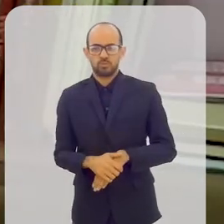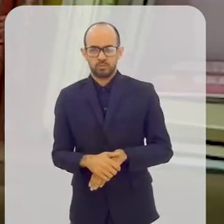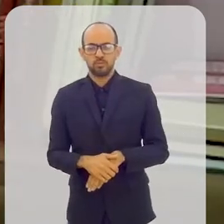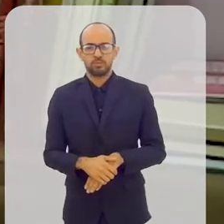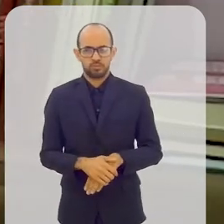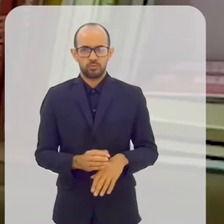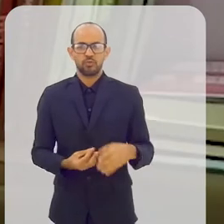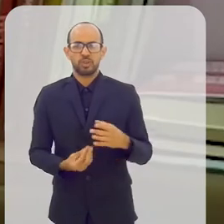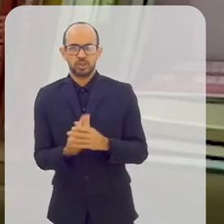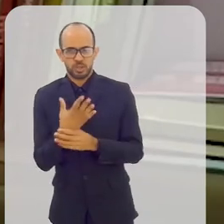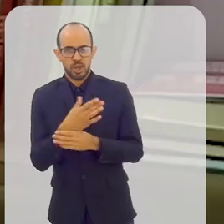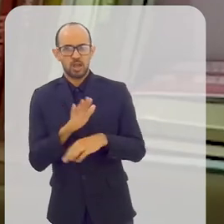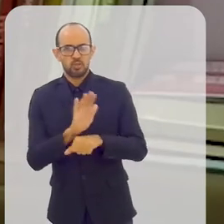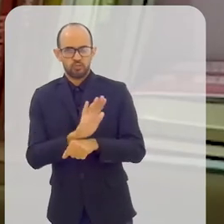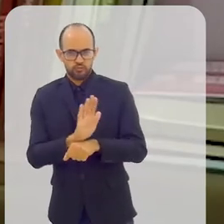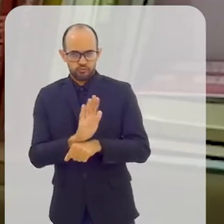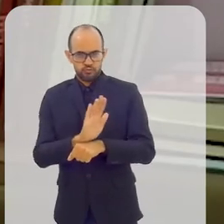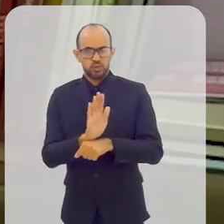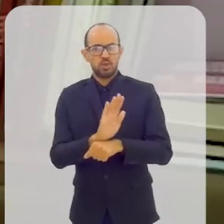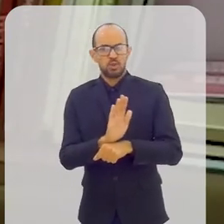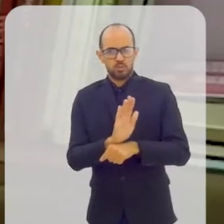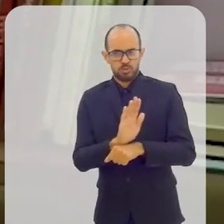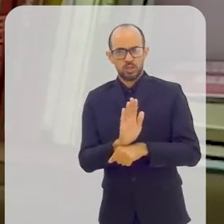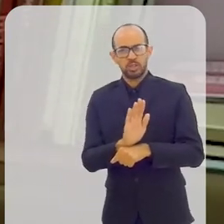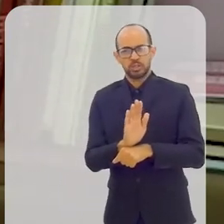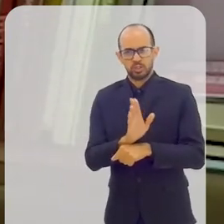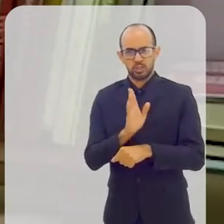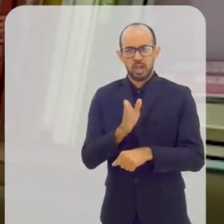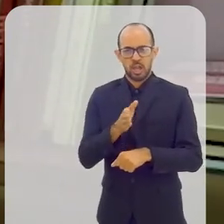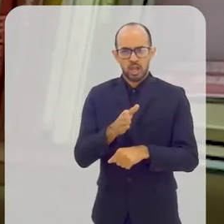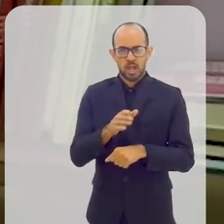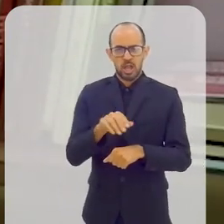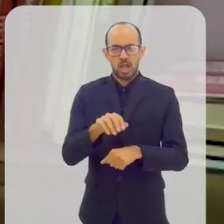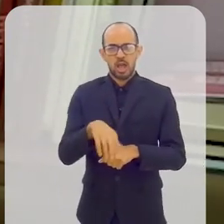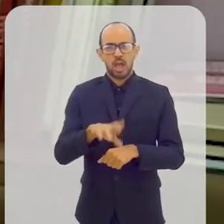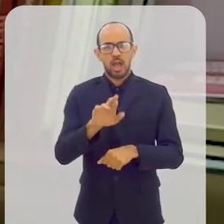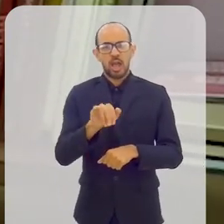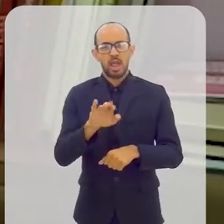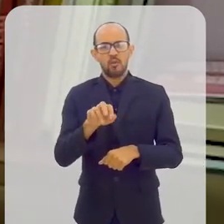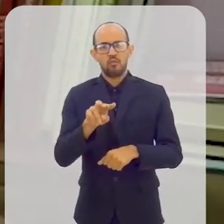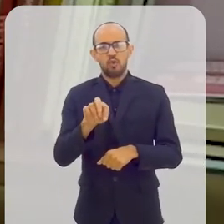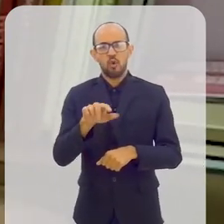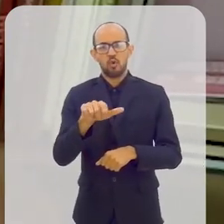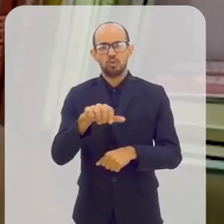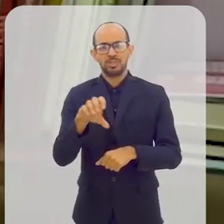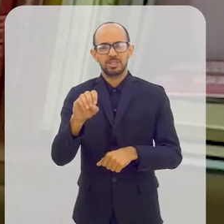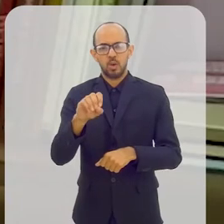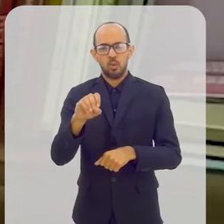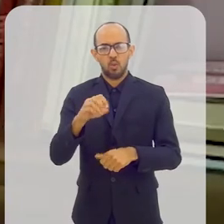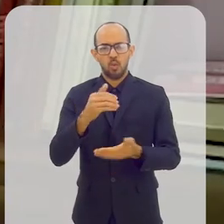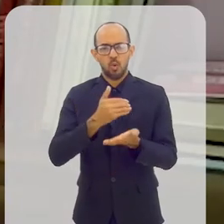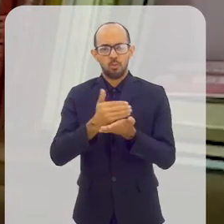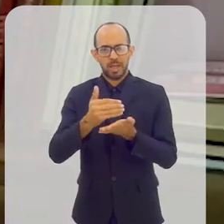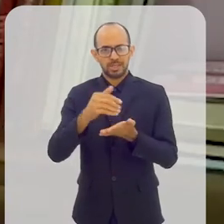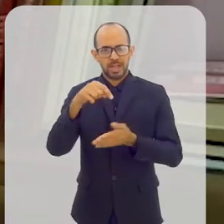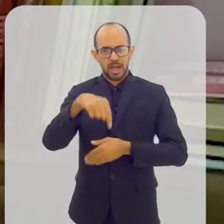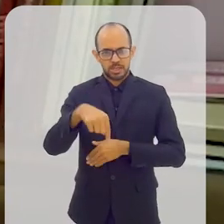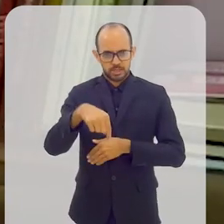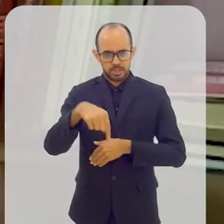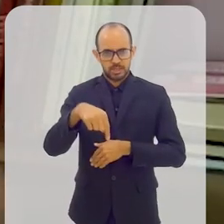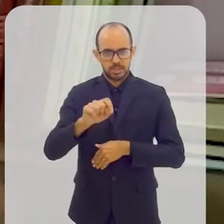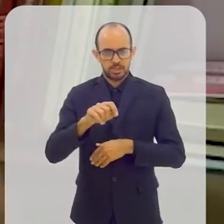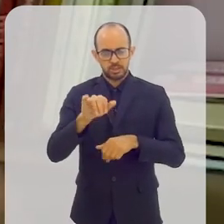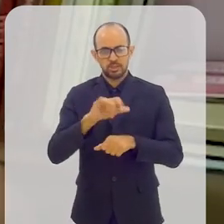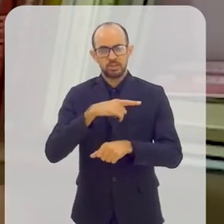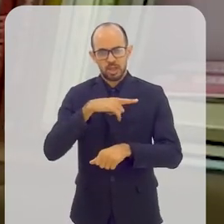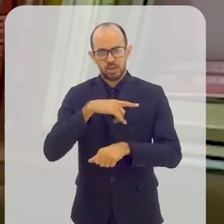um documentário, quem puder assistir, depois pede para escrever embaixo. A revolução começa aqui, no YouTube. A partir